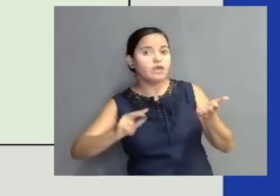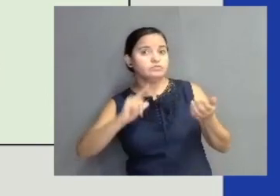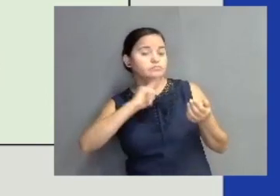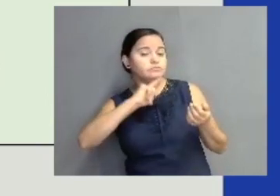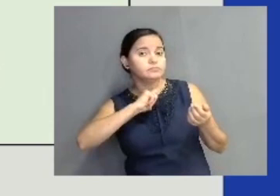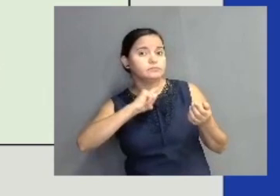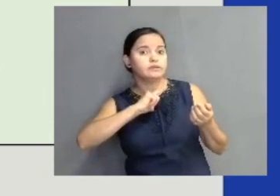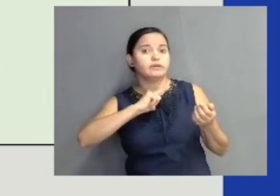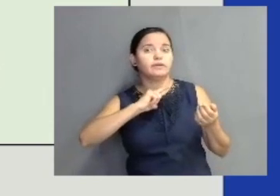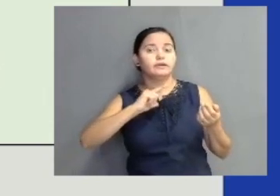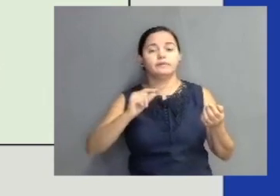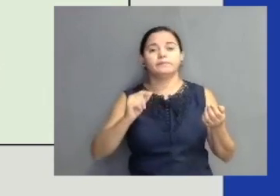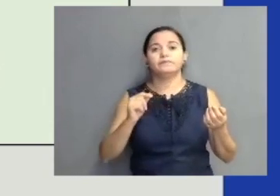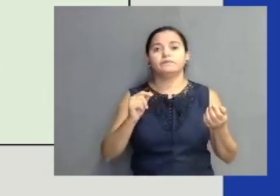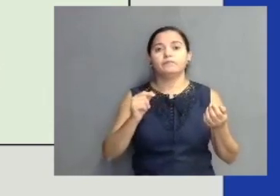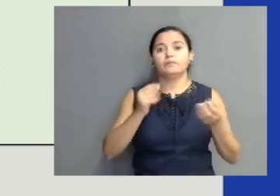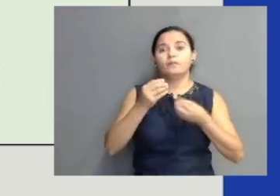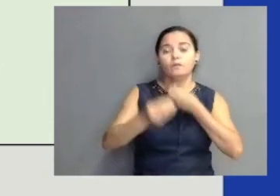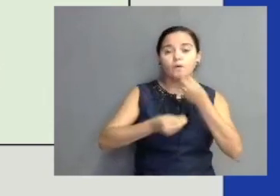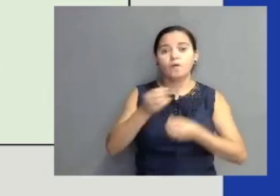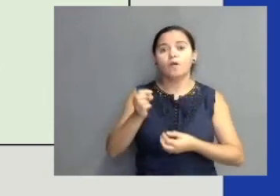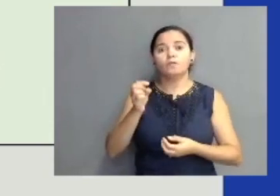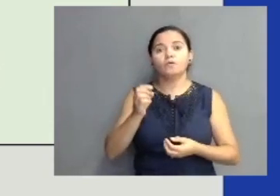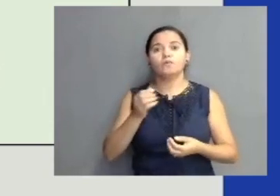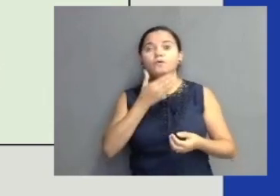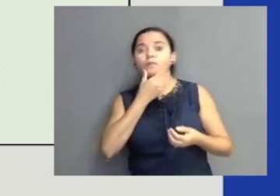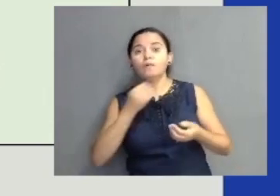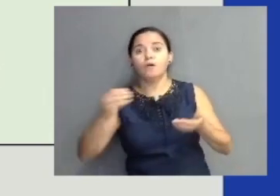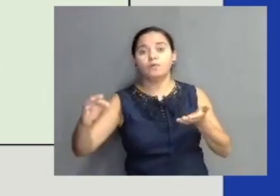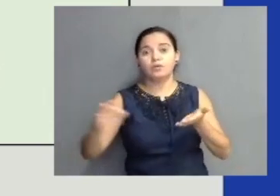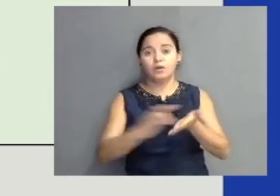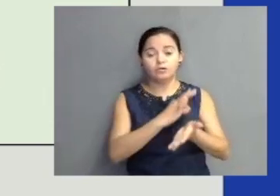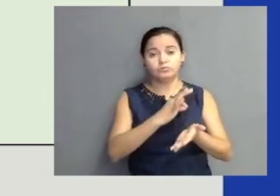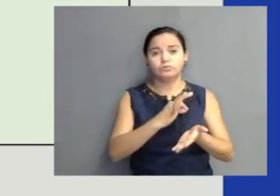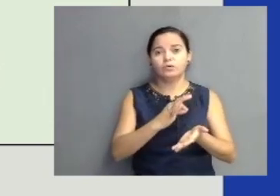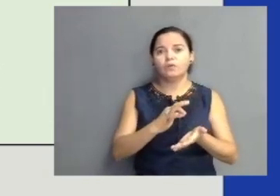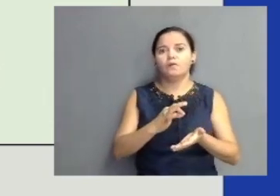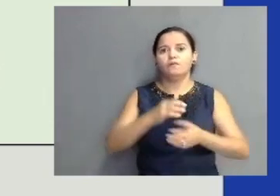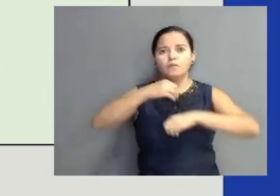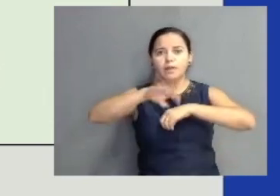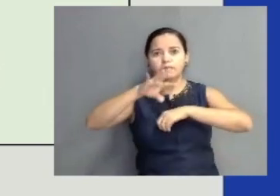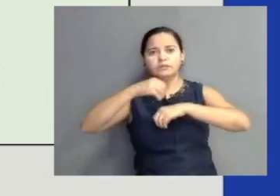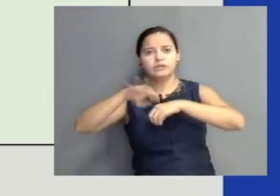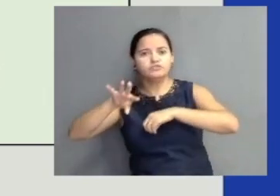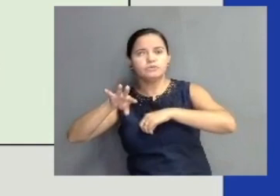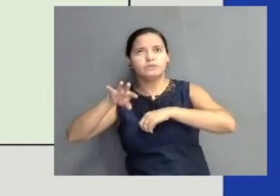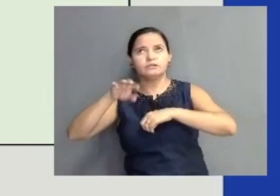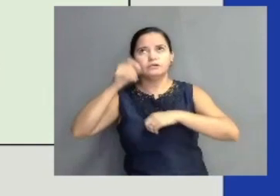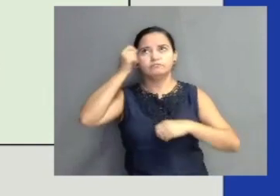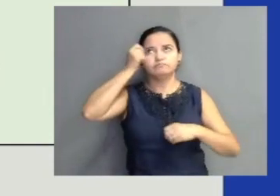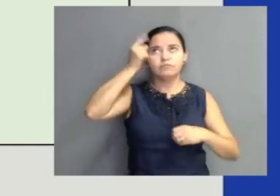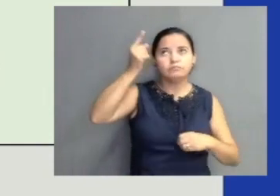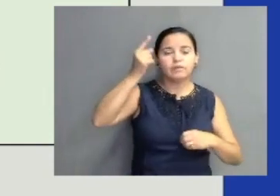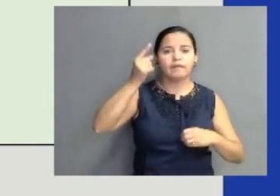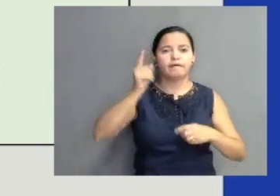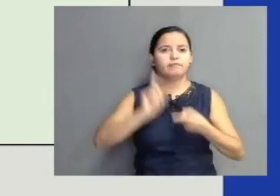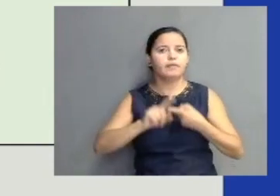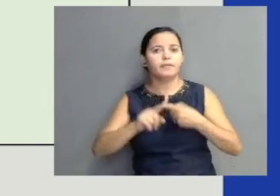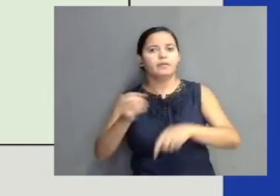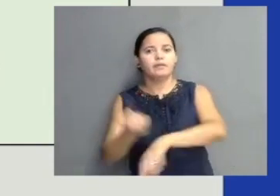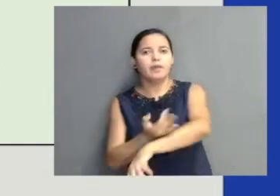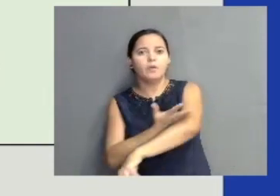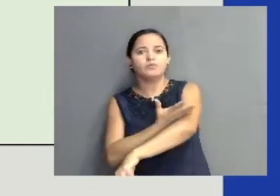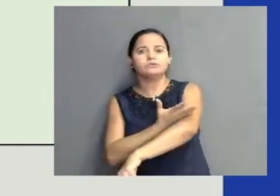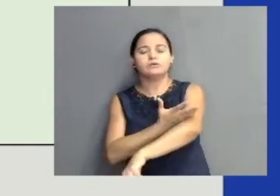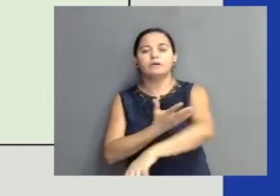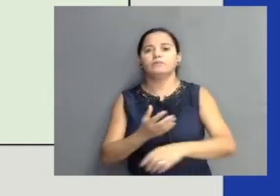autor desse texto quis se utilizar para transmitir a sua ideia, as suas emoções, tá certo? É